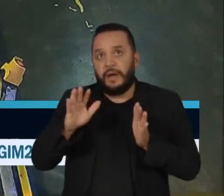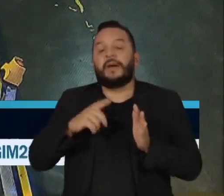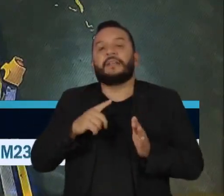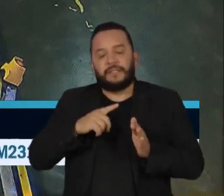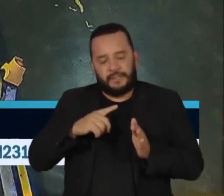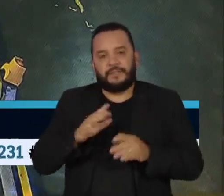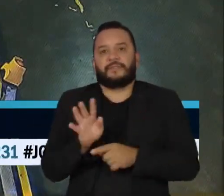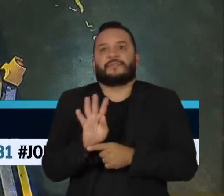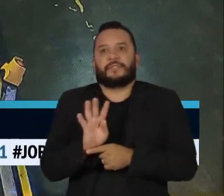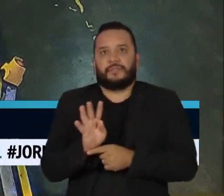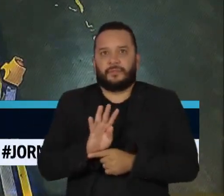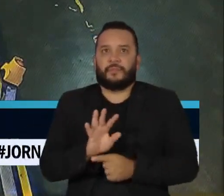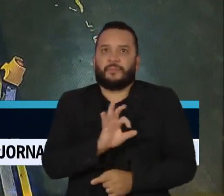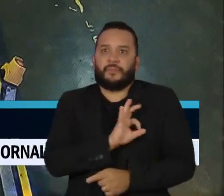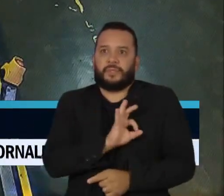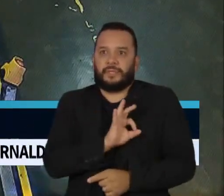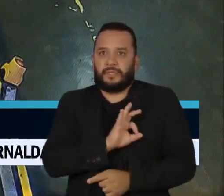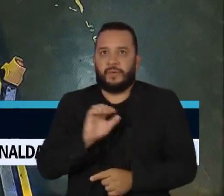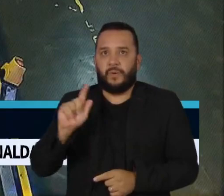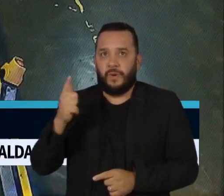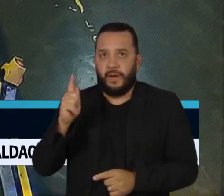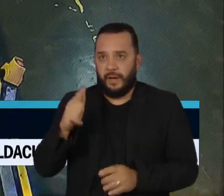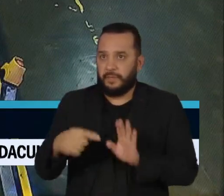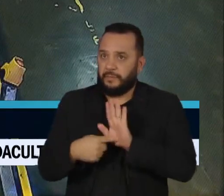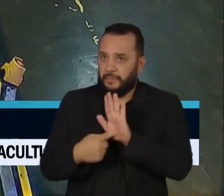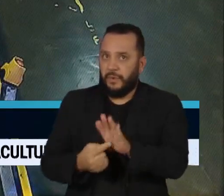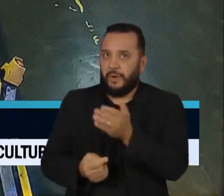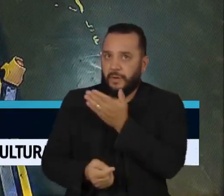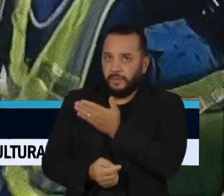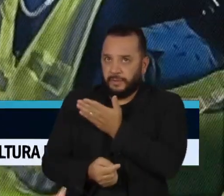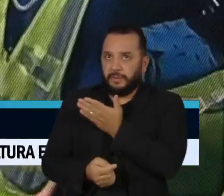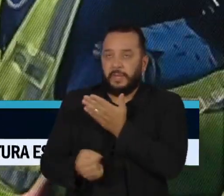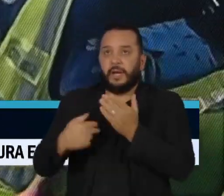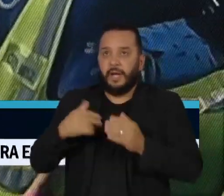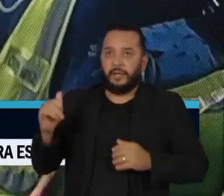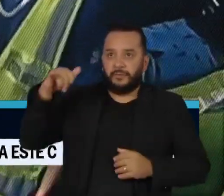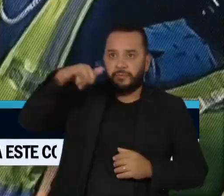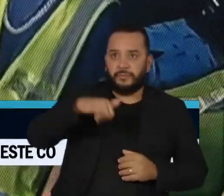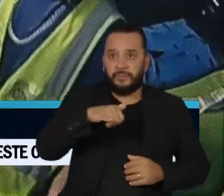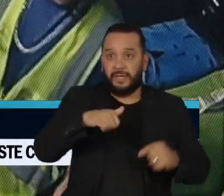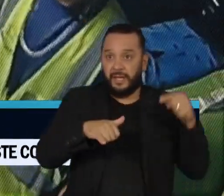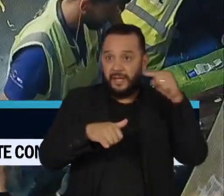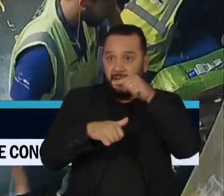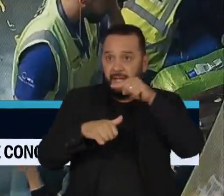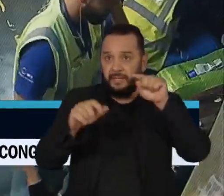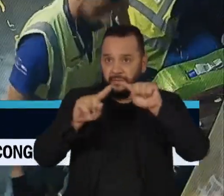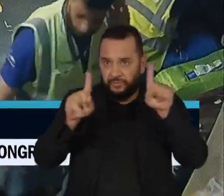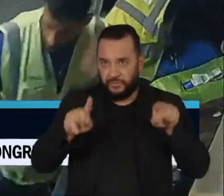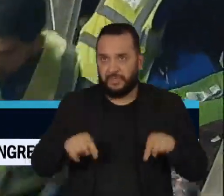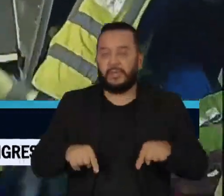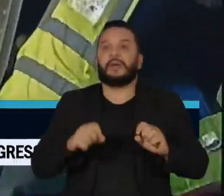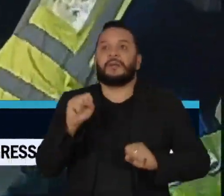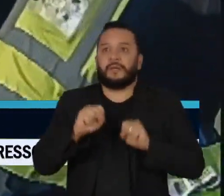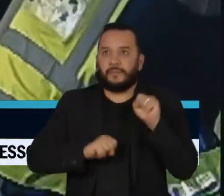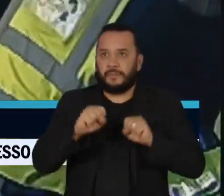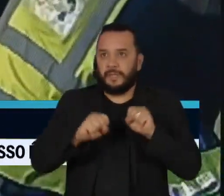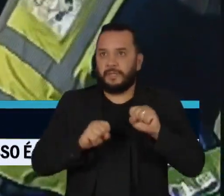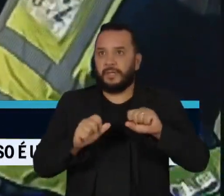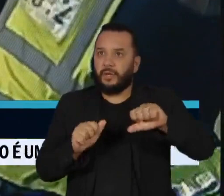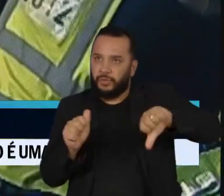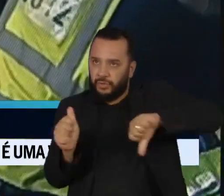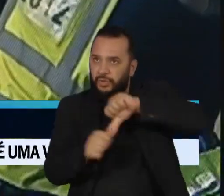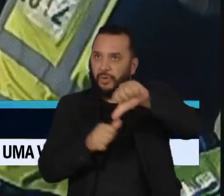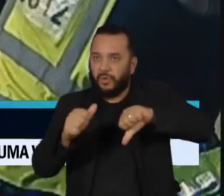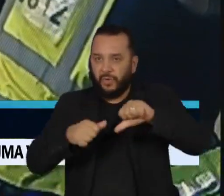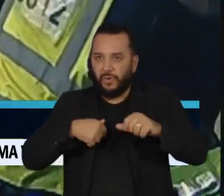pela Polícia Civil de Goiás mostram o momento em que, durante uma escala, este funcionário de uma empresa de logística troca as